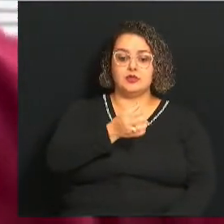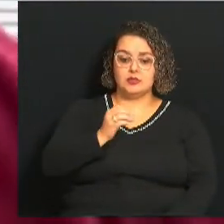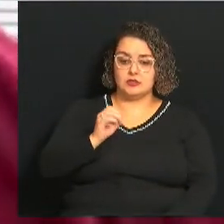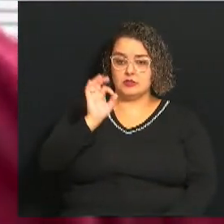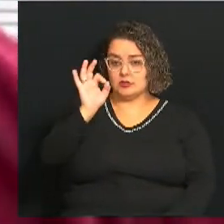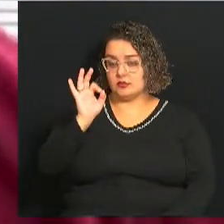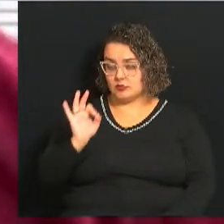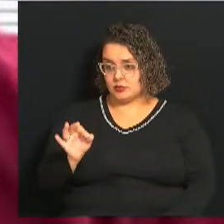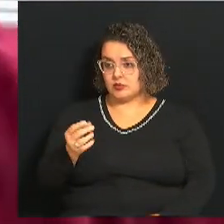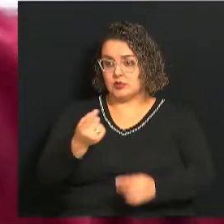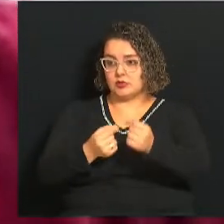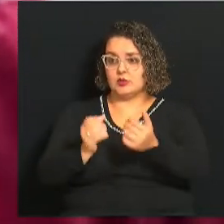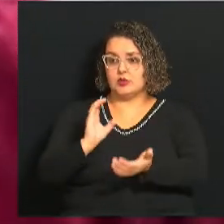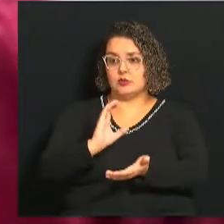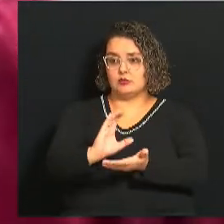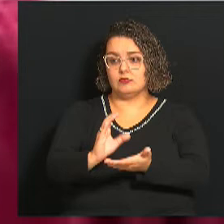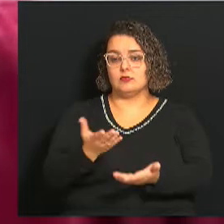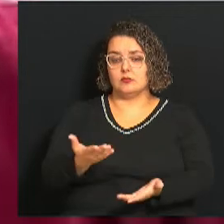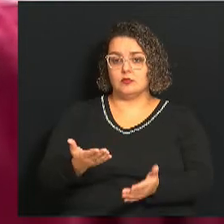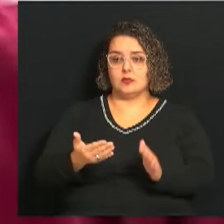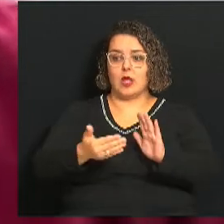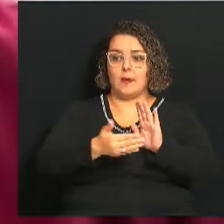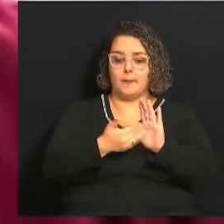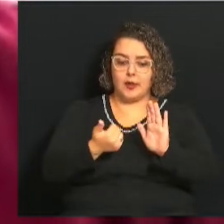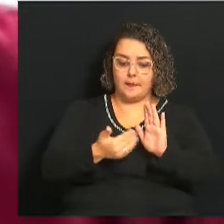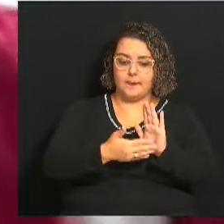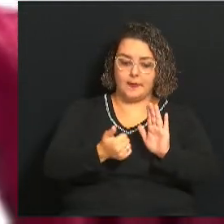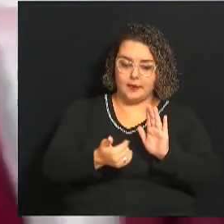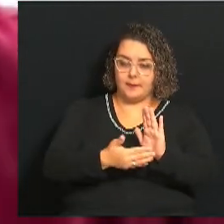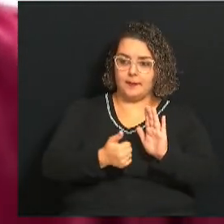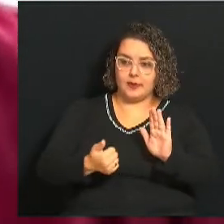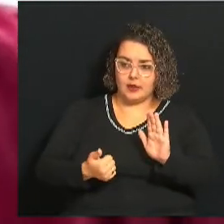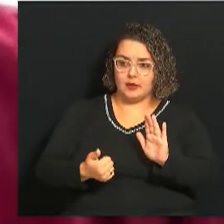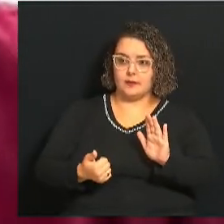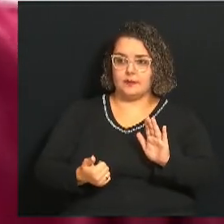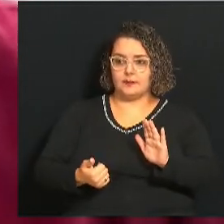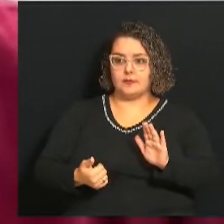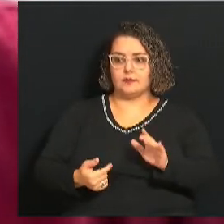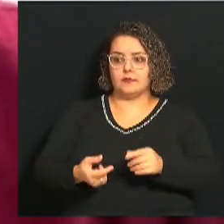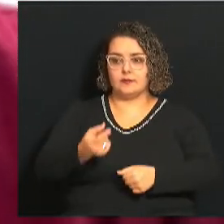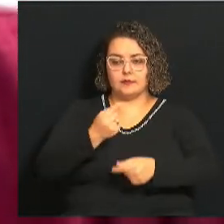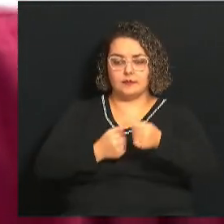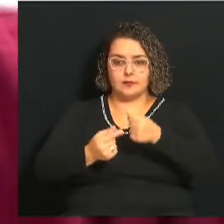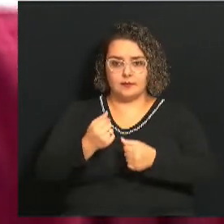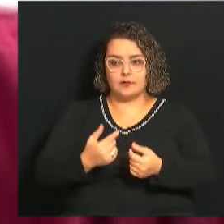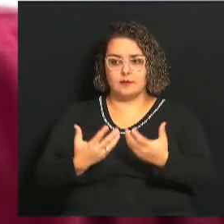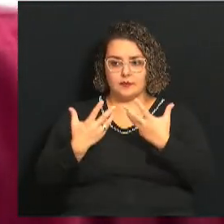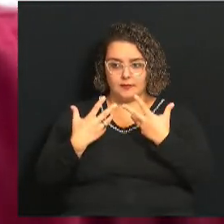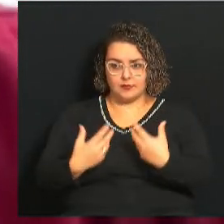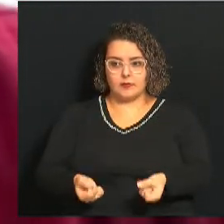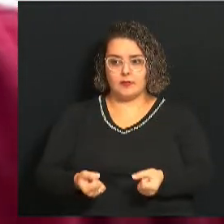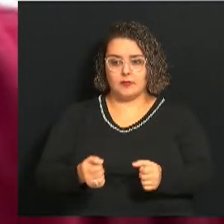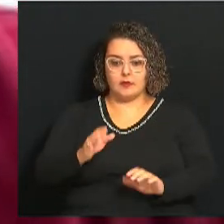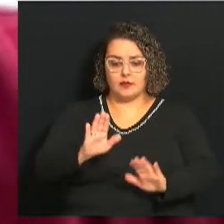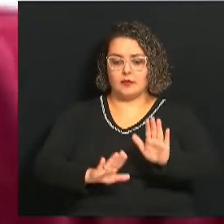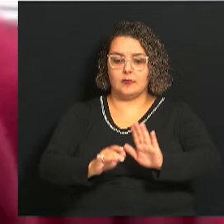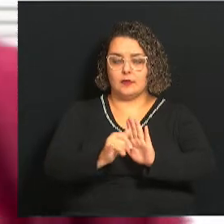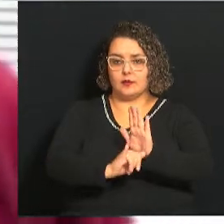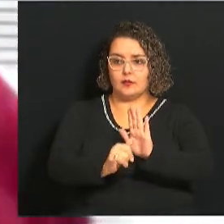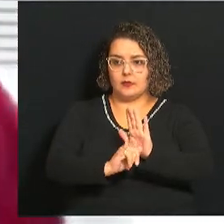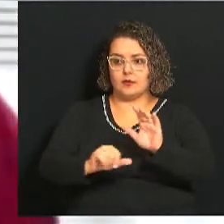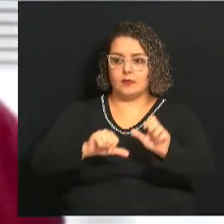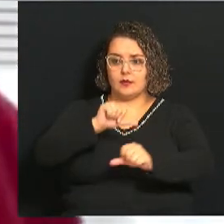remuneração é abatido nas tarifas, é abatido na receita requerida, né, que as concessionárias transformam em